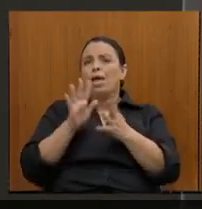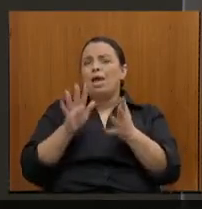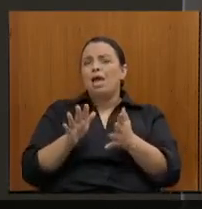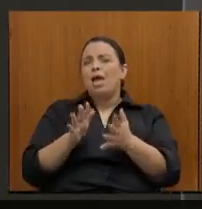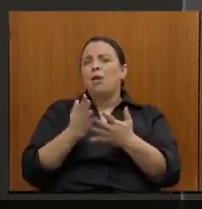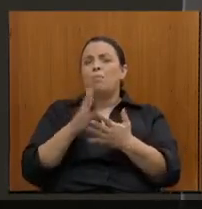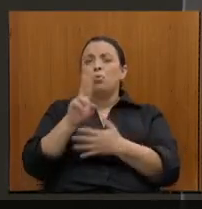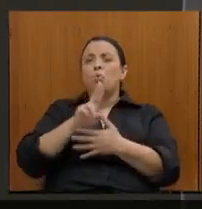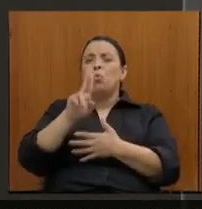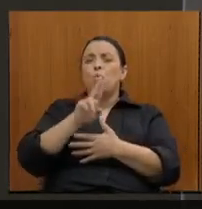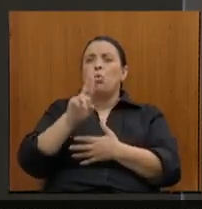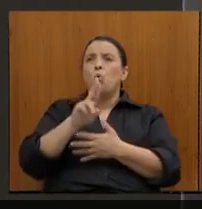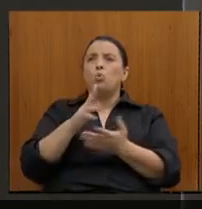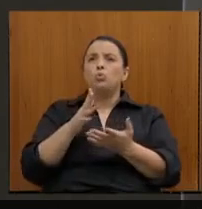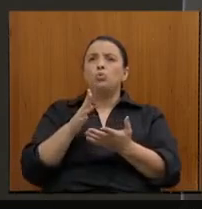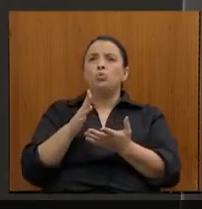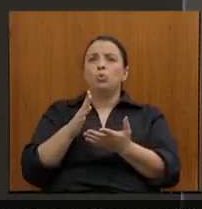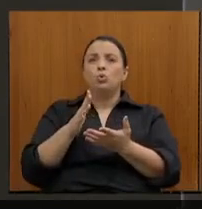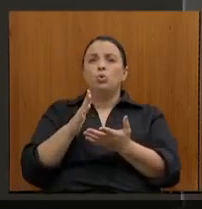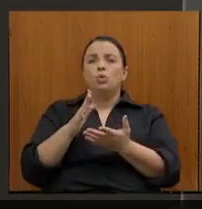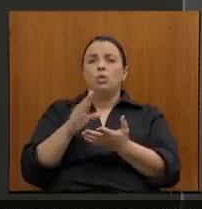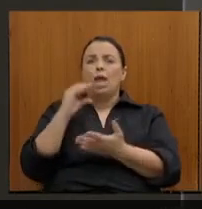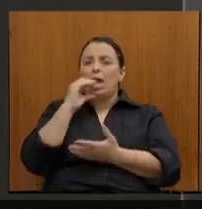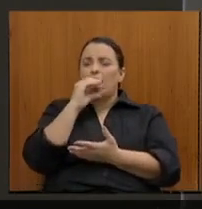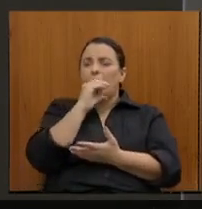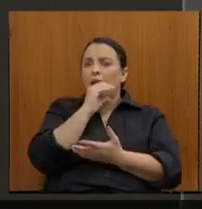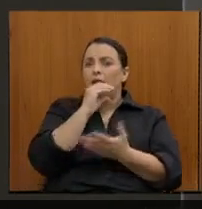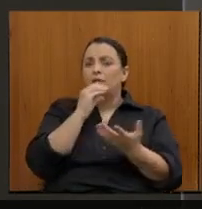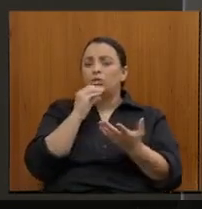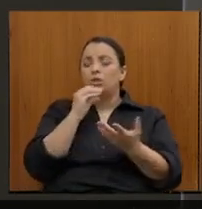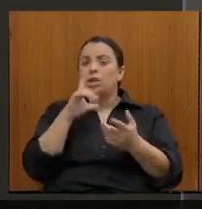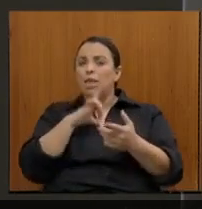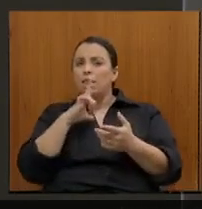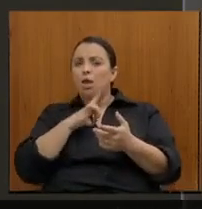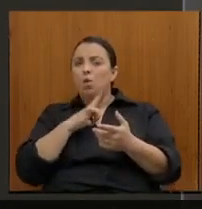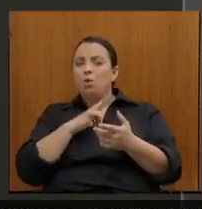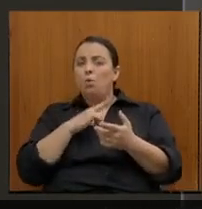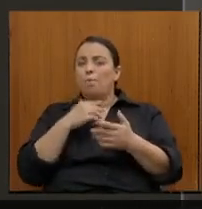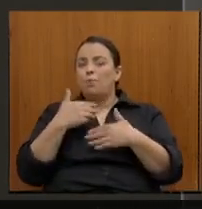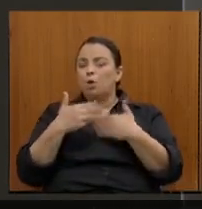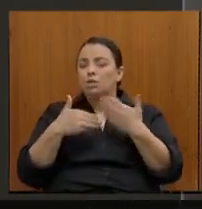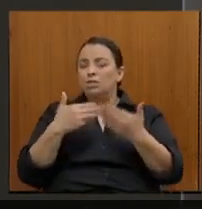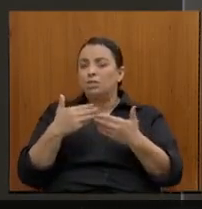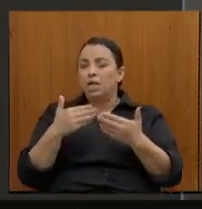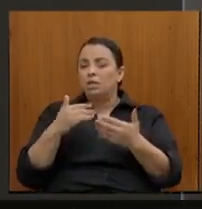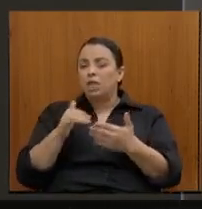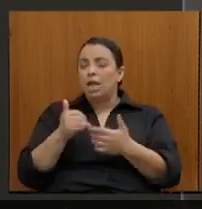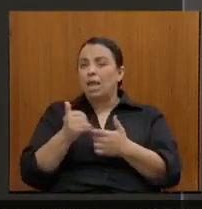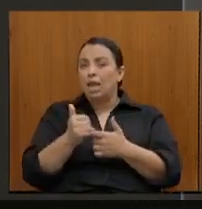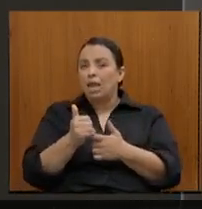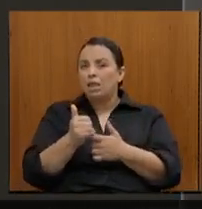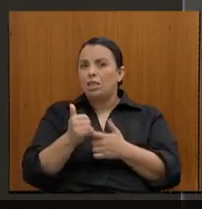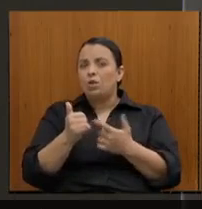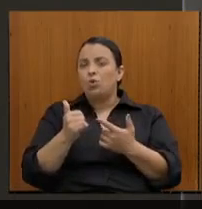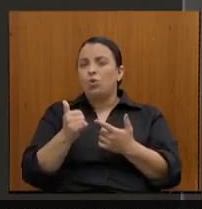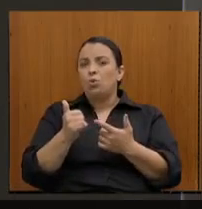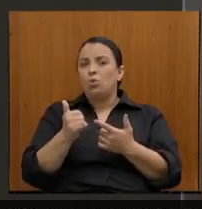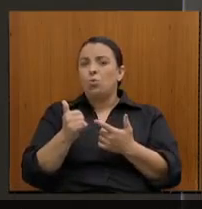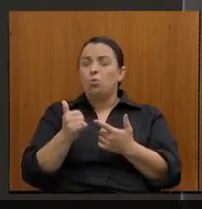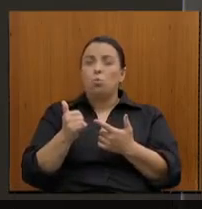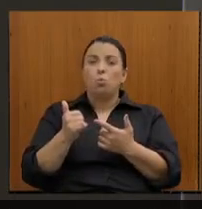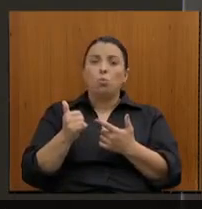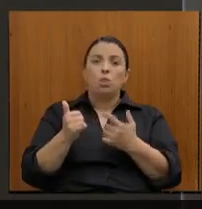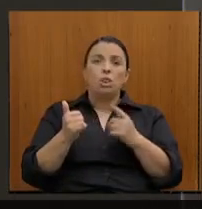onde qualquer processo é elétrico não é é tão oportuno